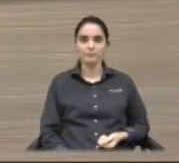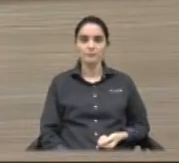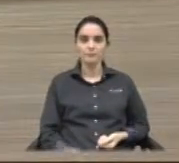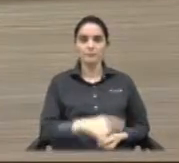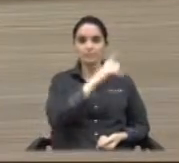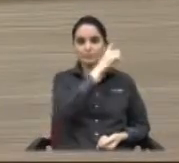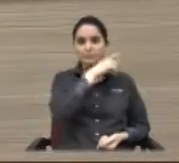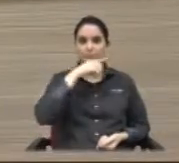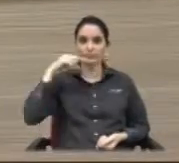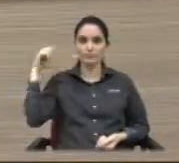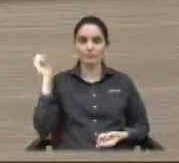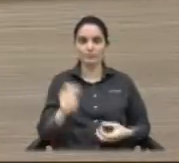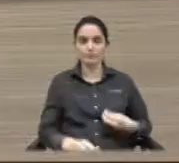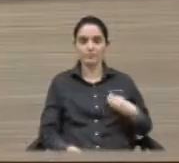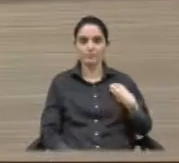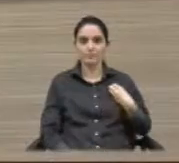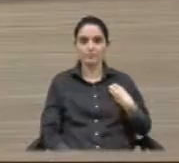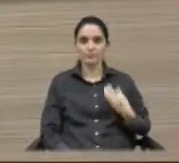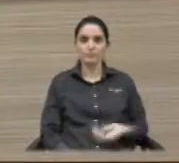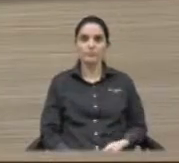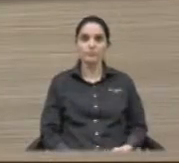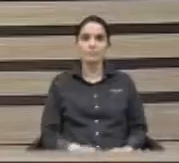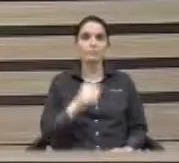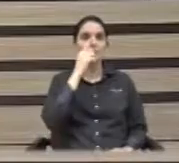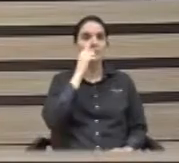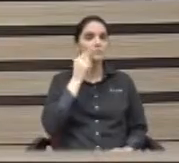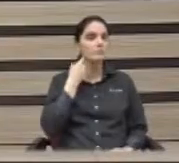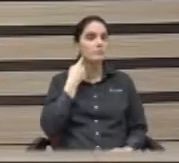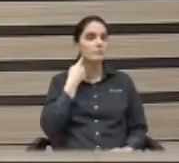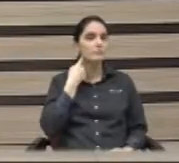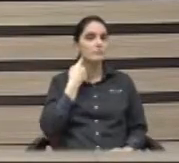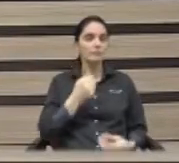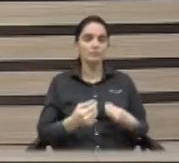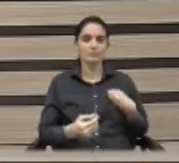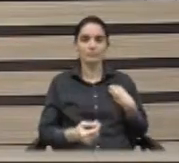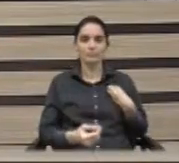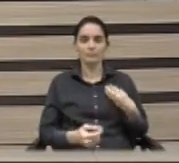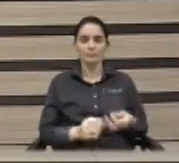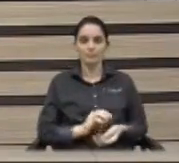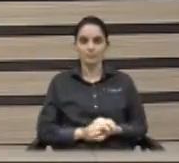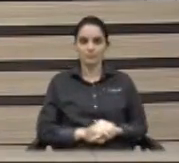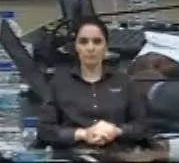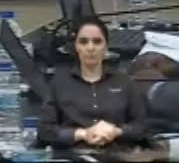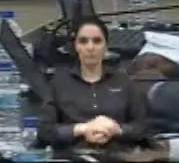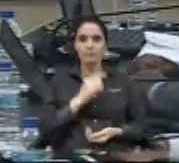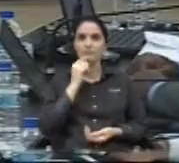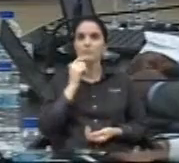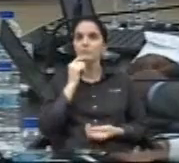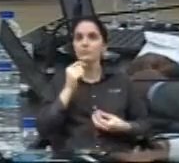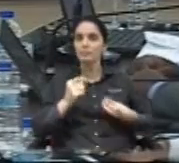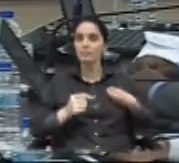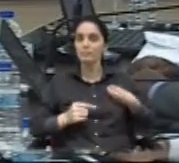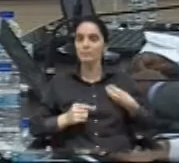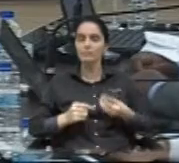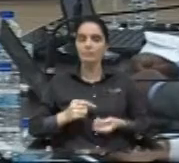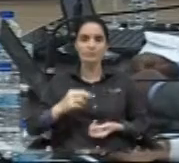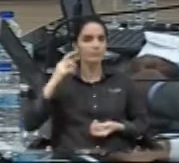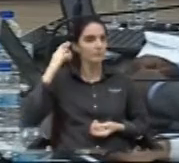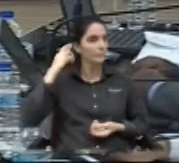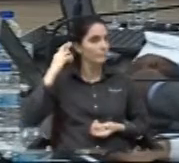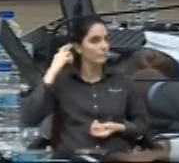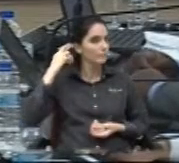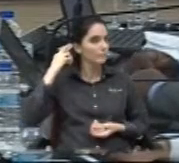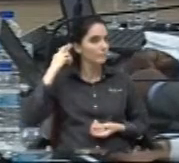Doutora Mayra da Costa. Presente. Newton César dos Santos. Presente. Doutor Raul. Presente. Ronei